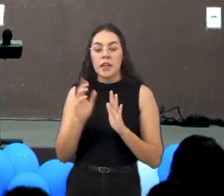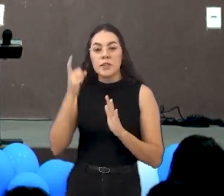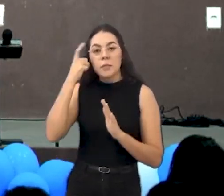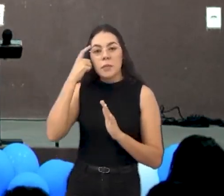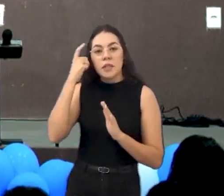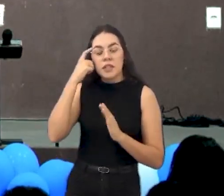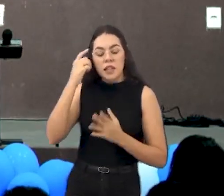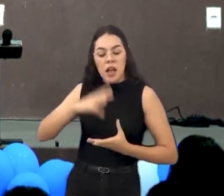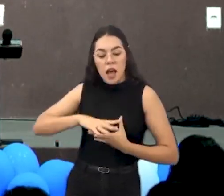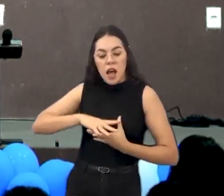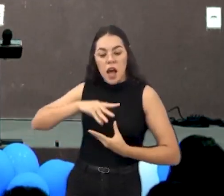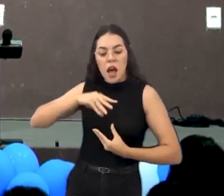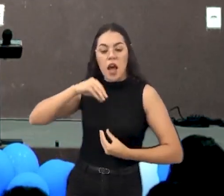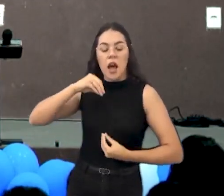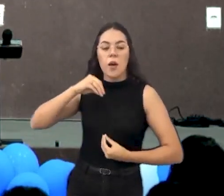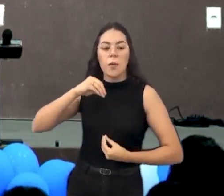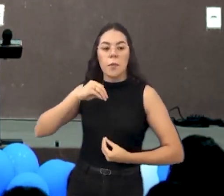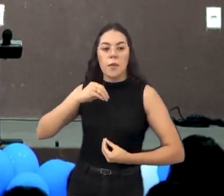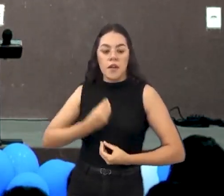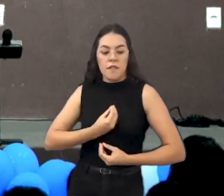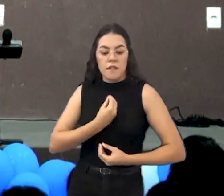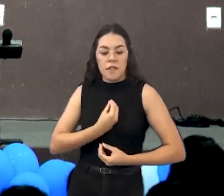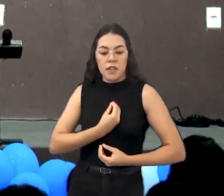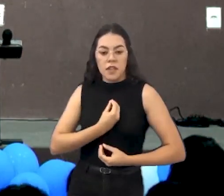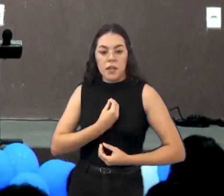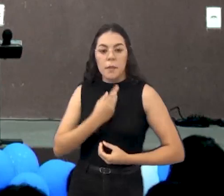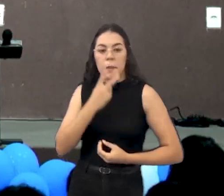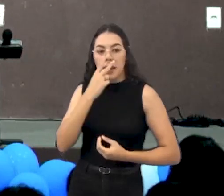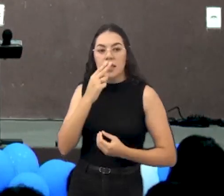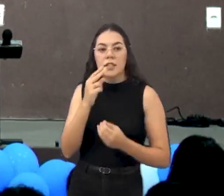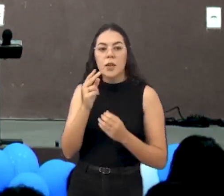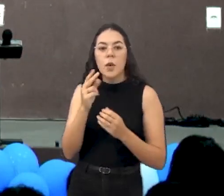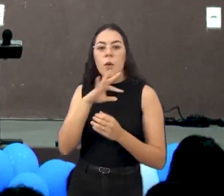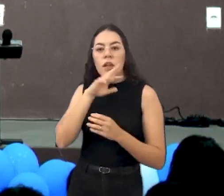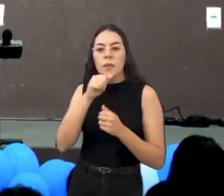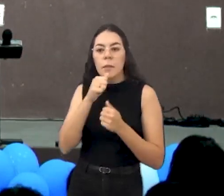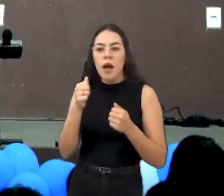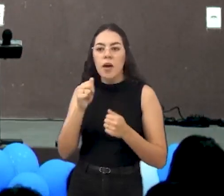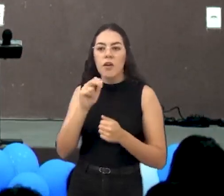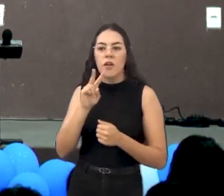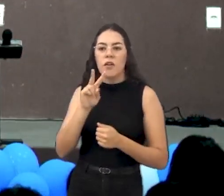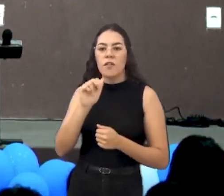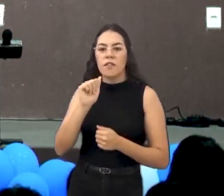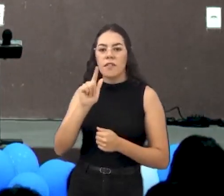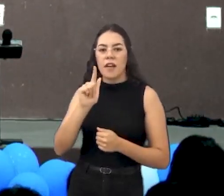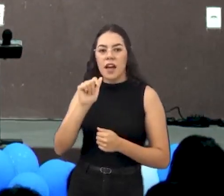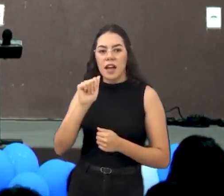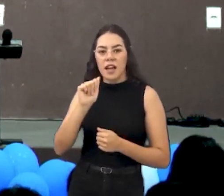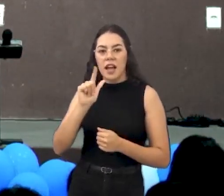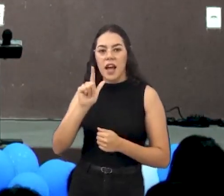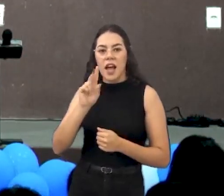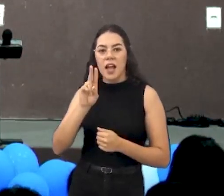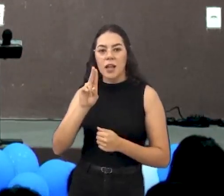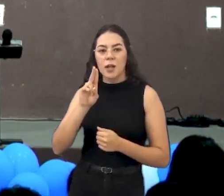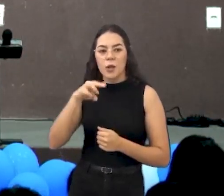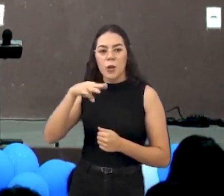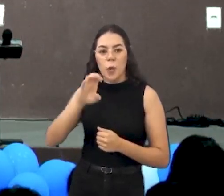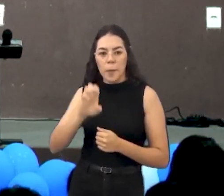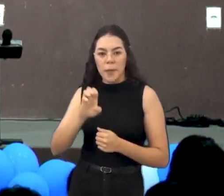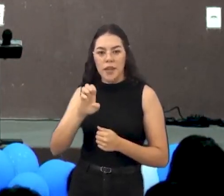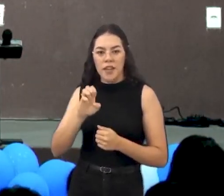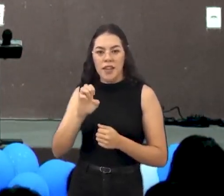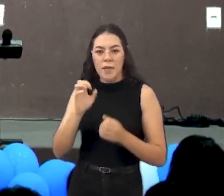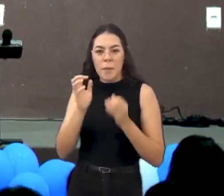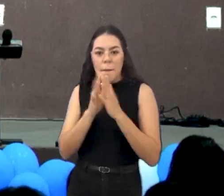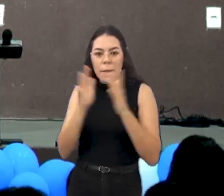Imagine que a nossa alma ela foi criada para brilhar como um vagalume. Imagine que ela brilha como um vagalume, quando tocada pela graça de Deus